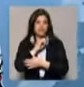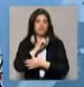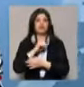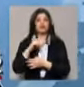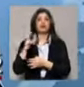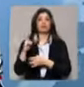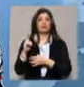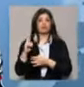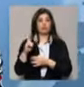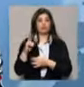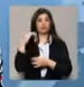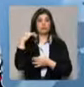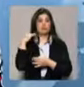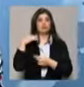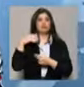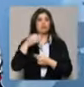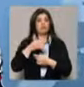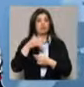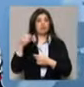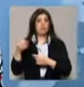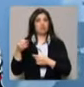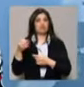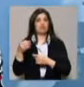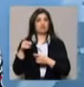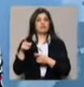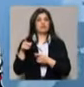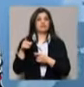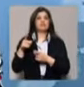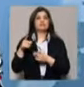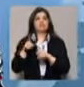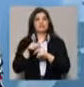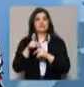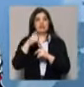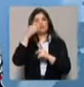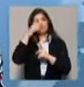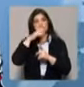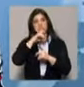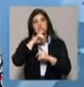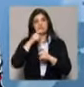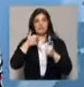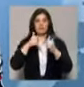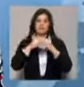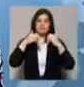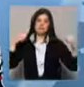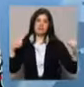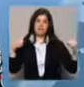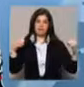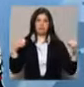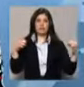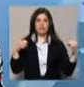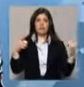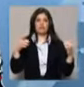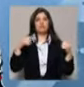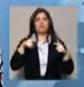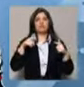decidiriam por ir separados para essas mesmas eleições para não ficarem amarrados um ao outro até para eventuais com ligações pós eleitorais